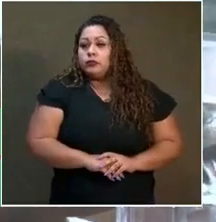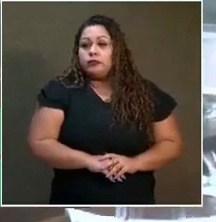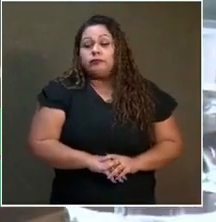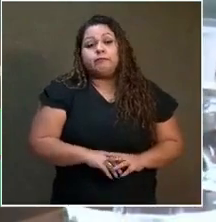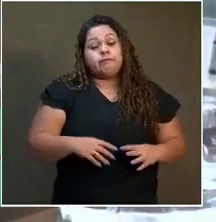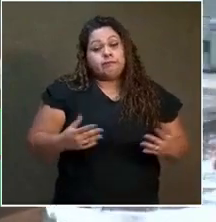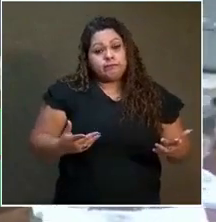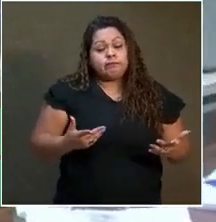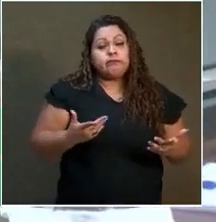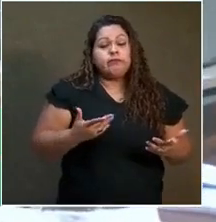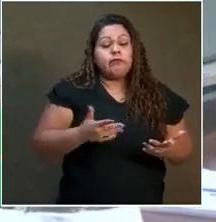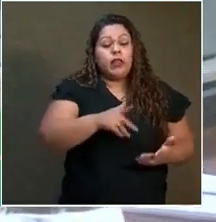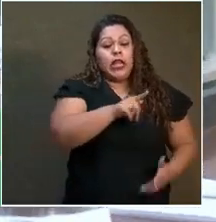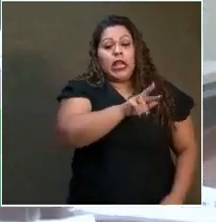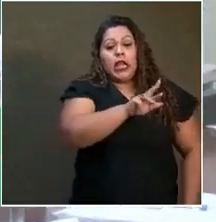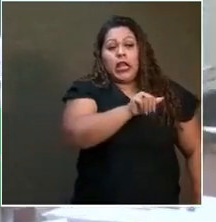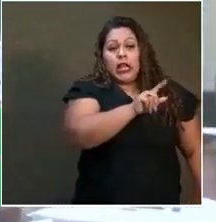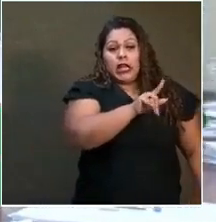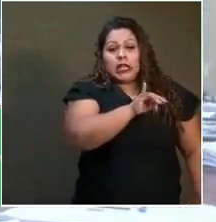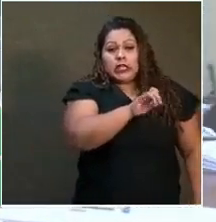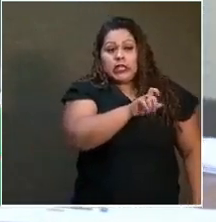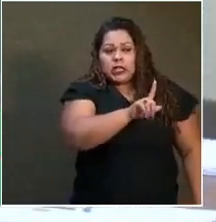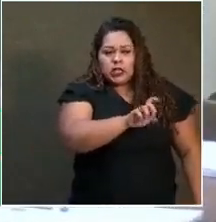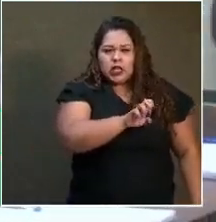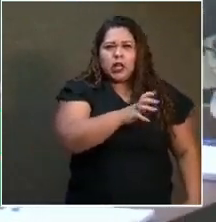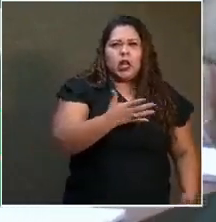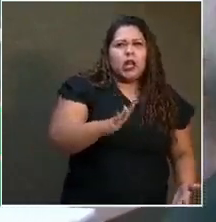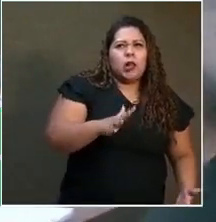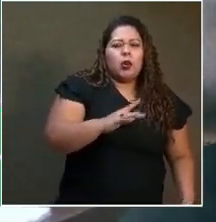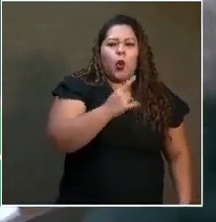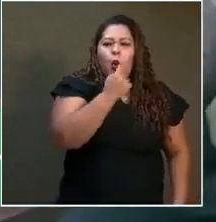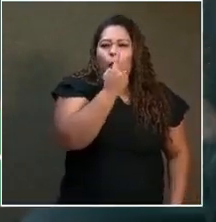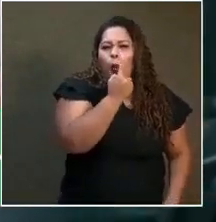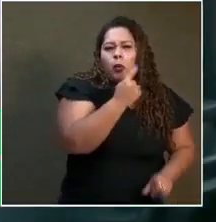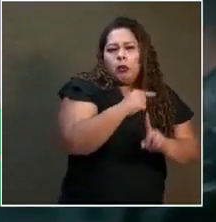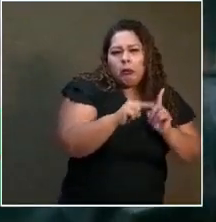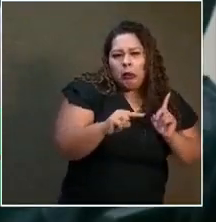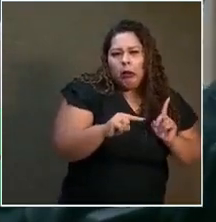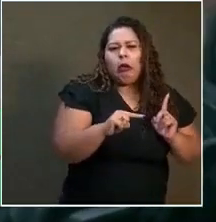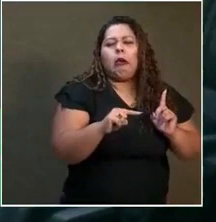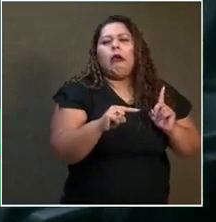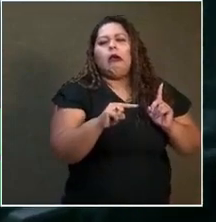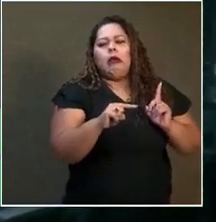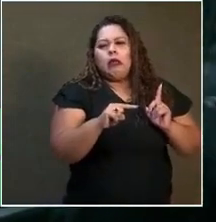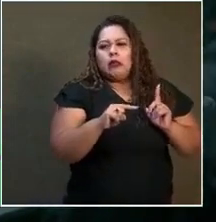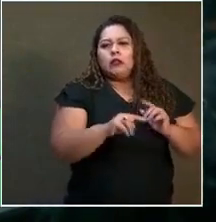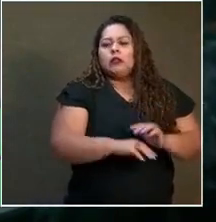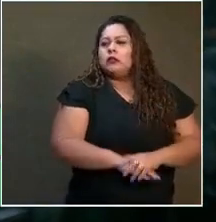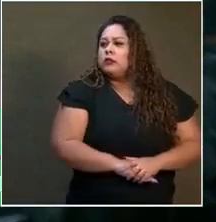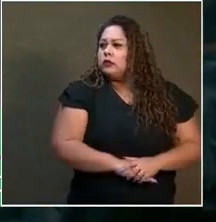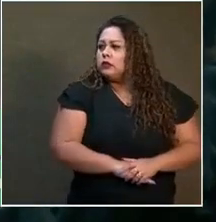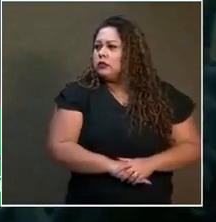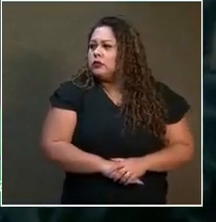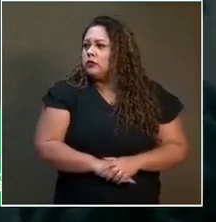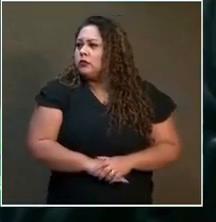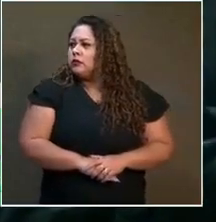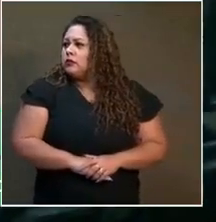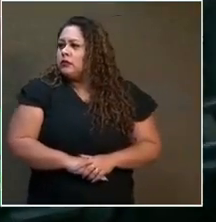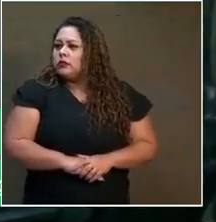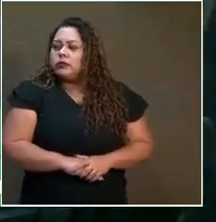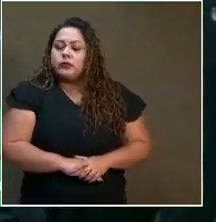A Graziele fala que por volta de 1h30, vem aqui, excelência,